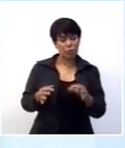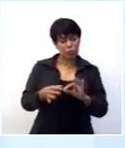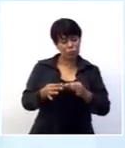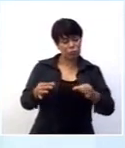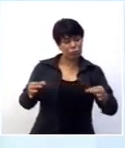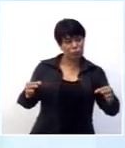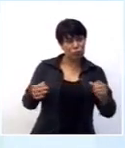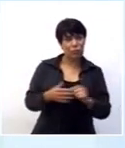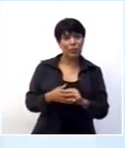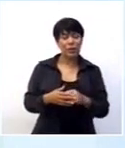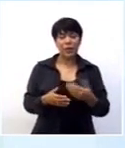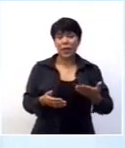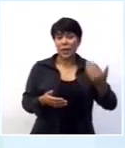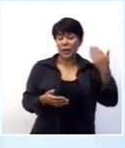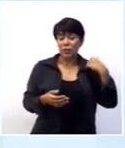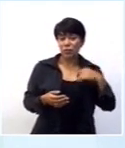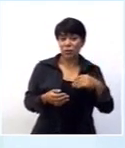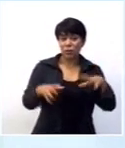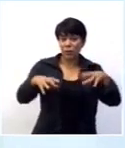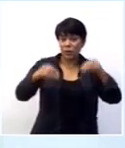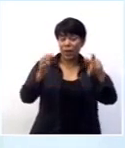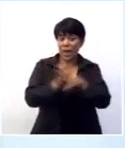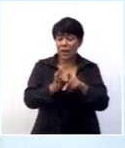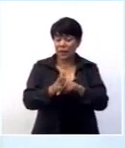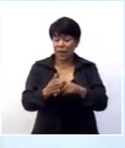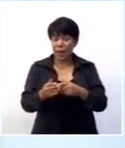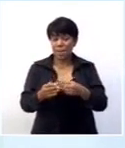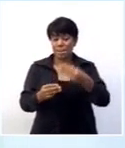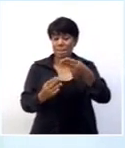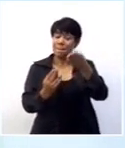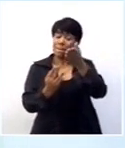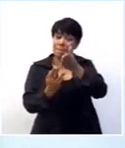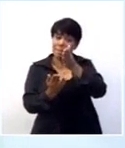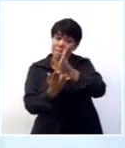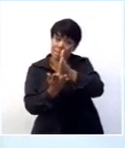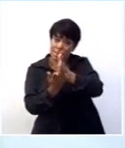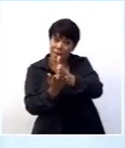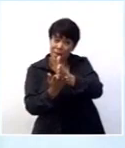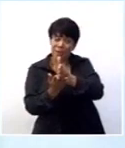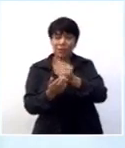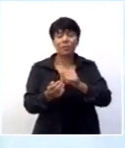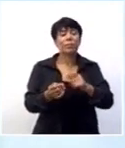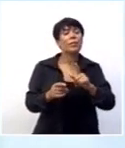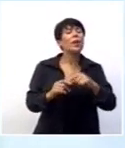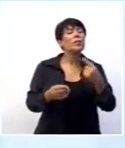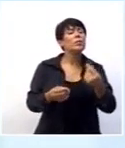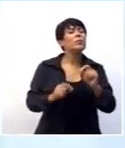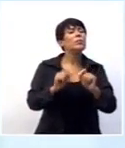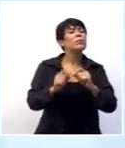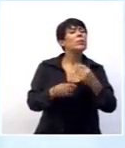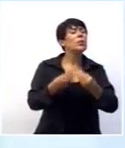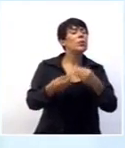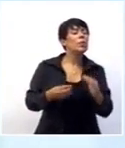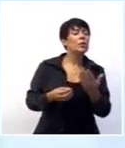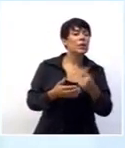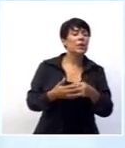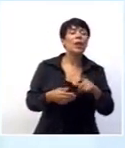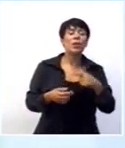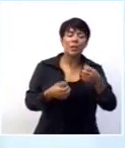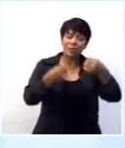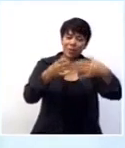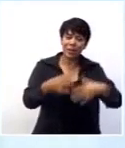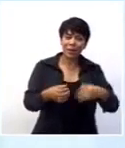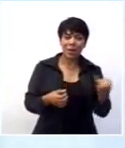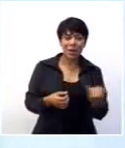basicamente do Antigo Império até o final ali do Médio Império. Por que que isso acontece? Lembra que a gente começou falando da importância do Nilo, que ele